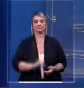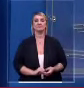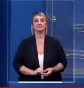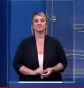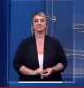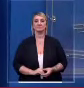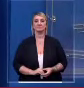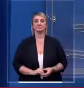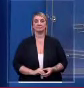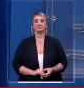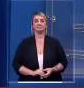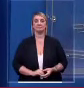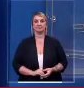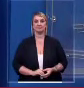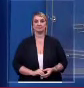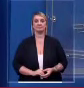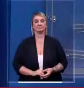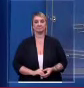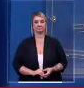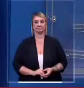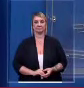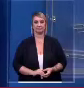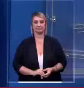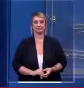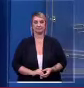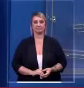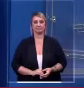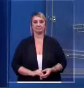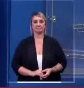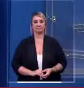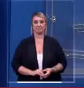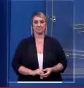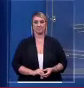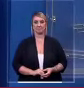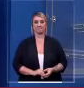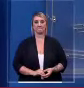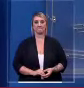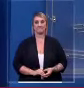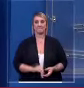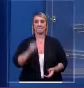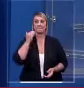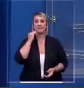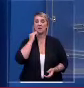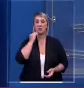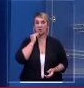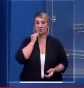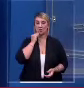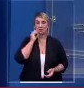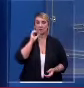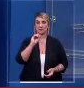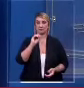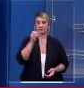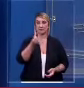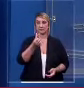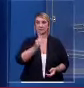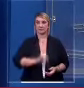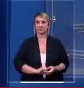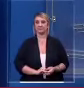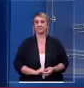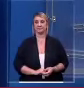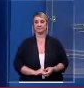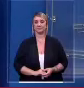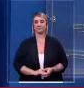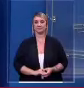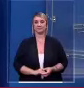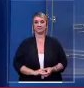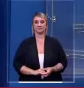01. Pode chamar que a sorte vem. Tá chegando mais um número. Bola rosa, número 06.